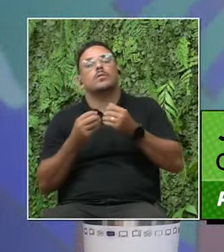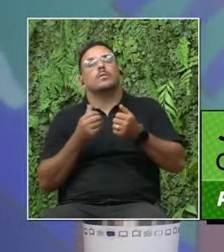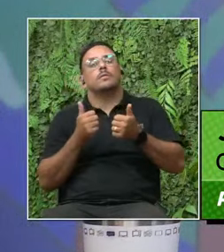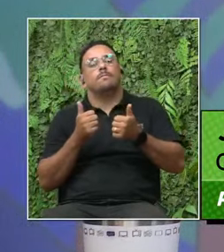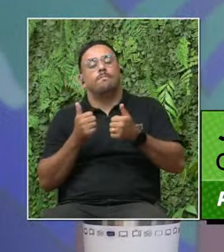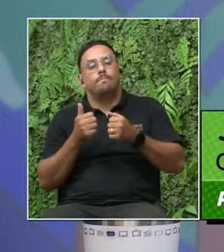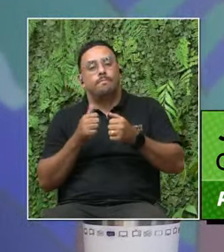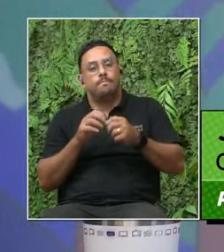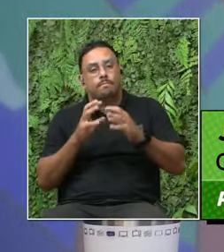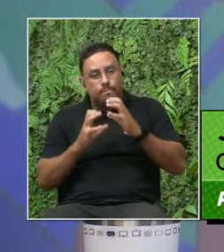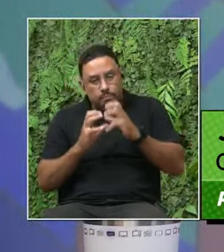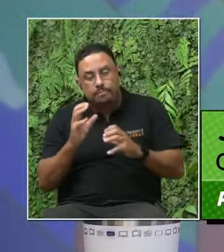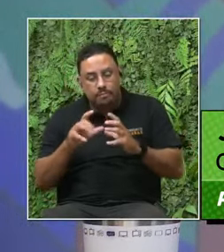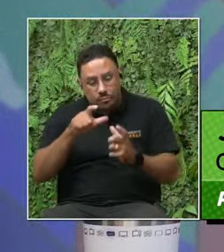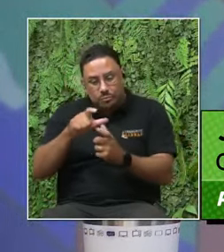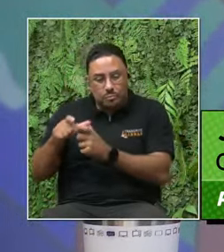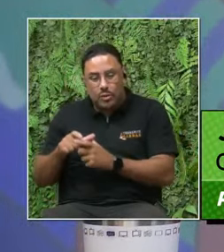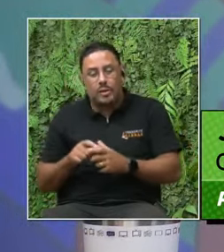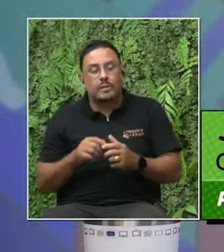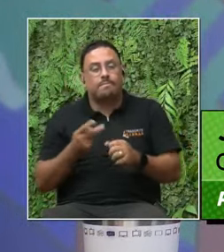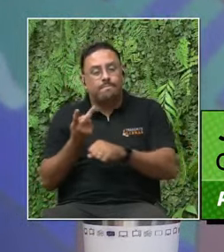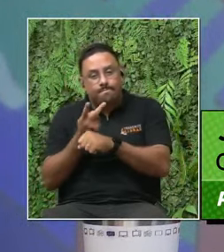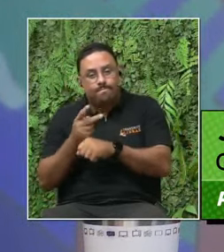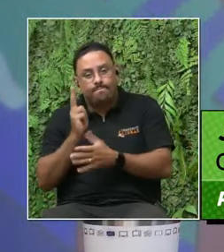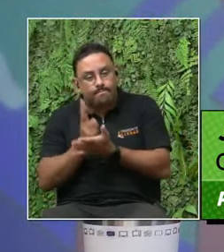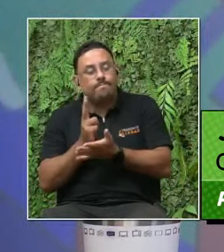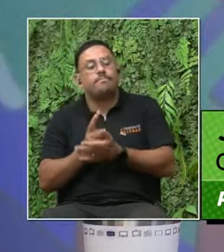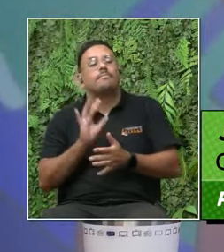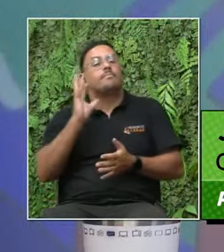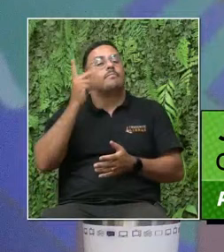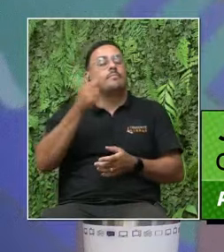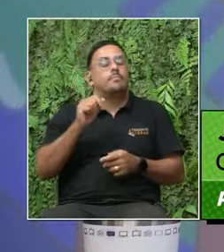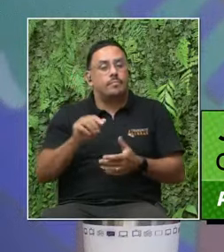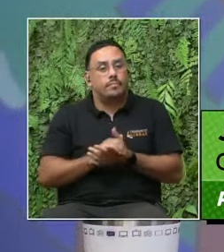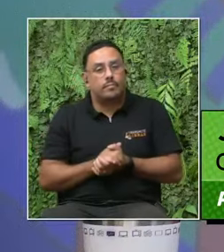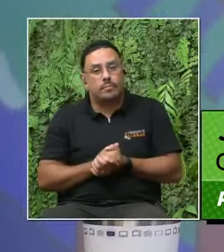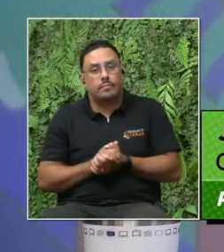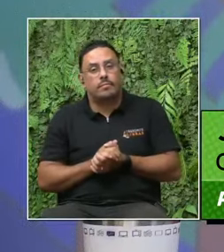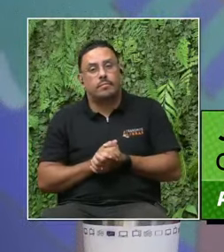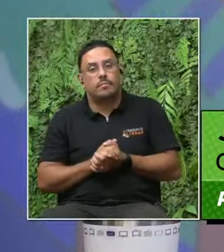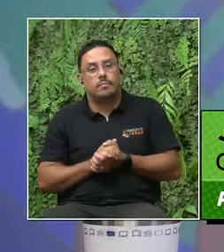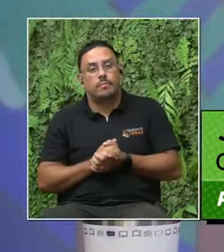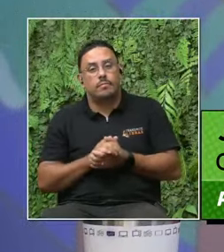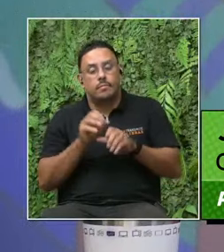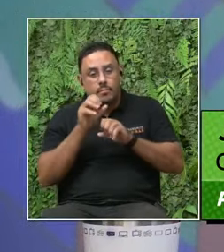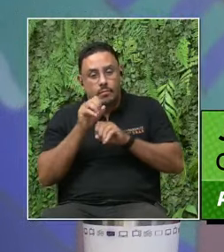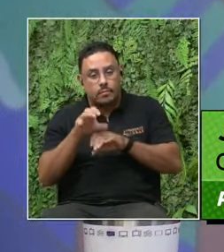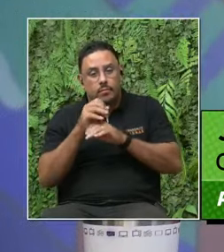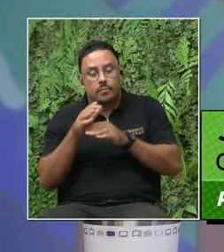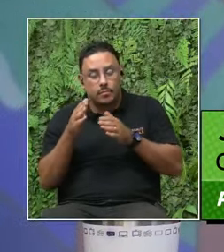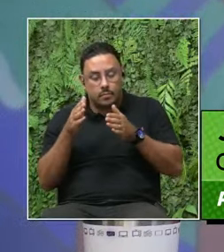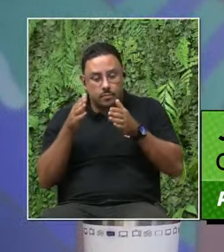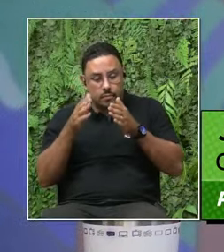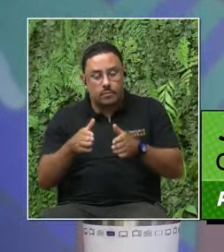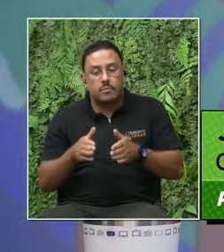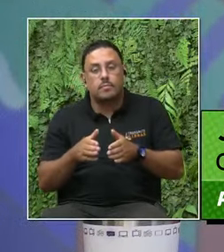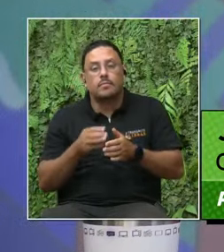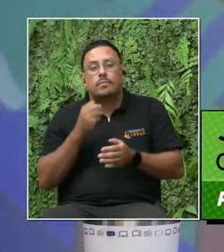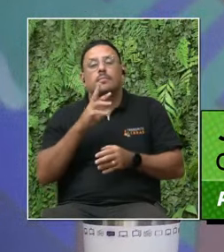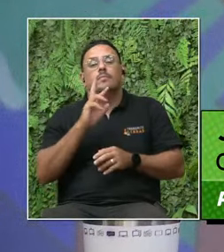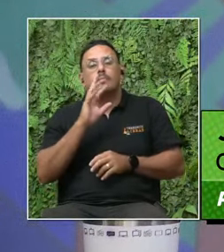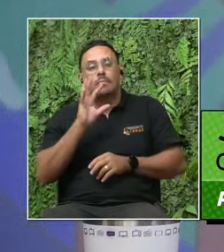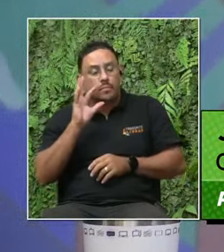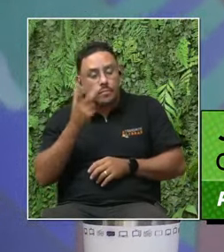sempre eh eu acho que assim na hora que que um treinador chega com essa ideia tão bem